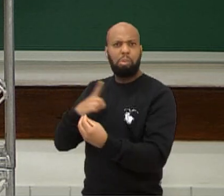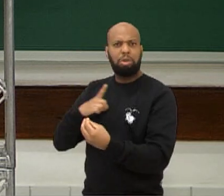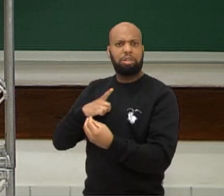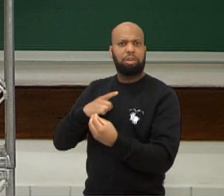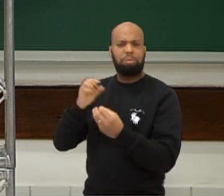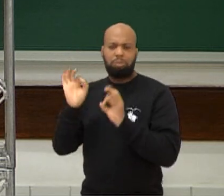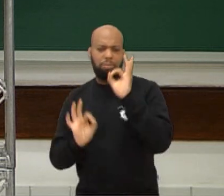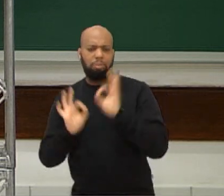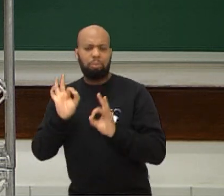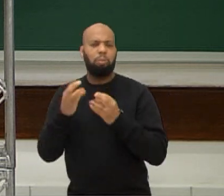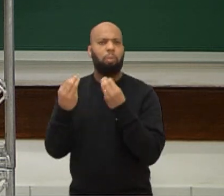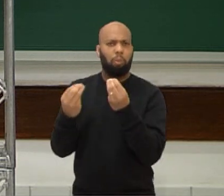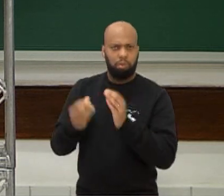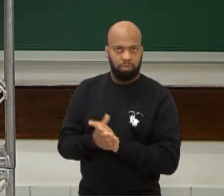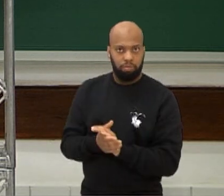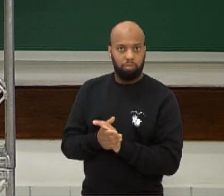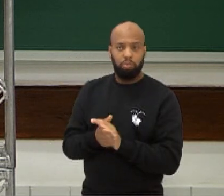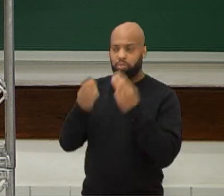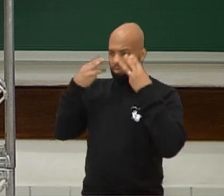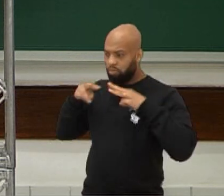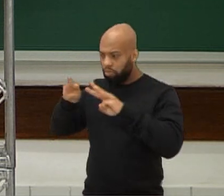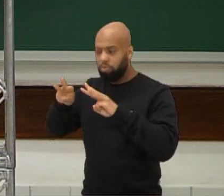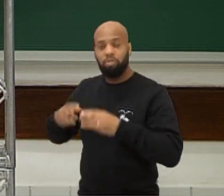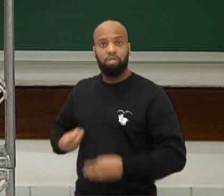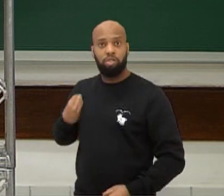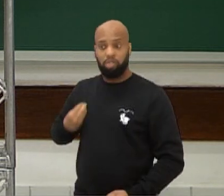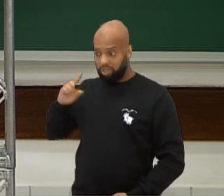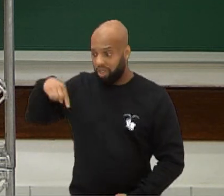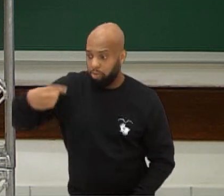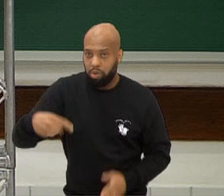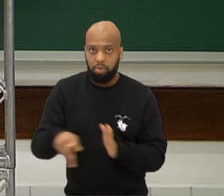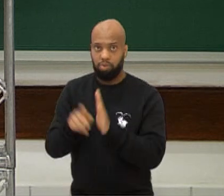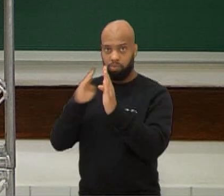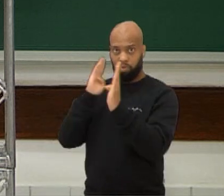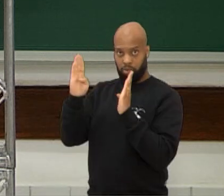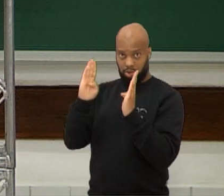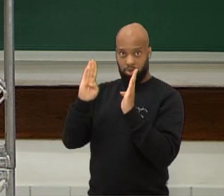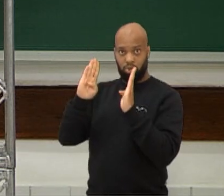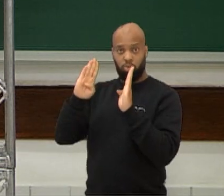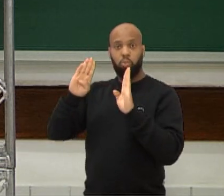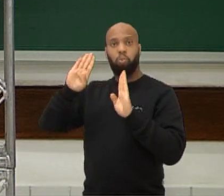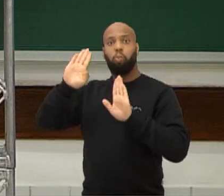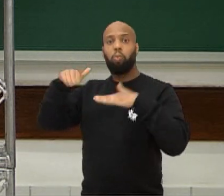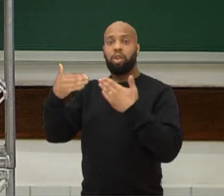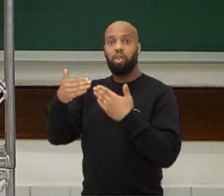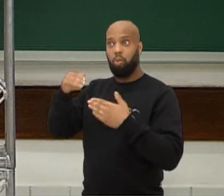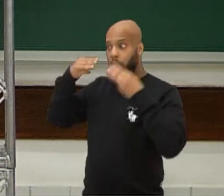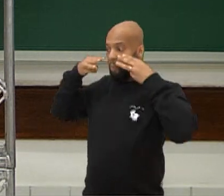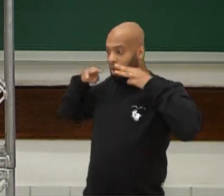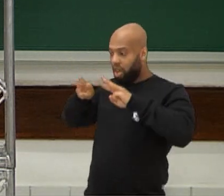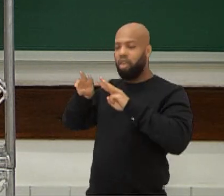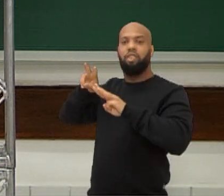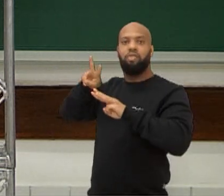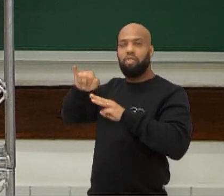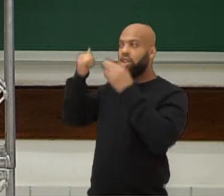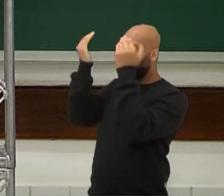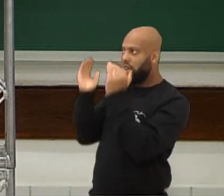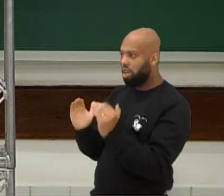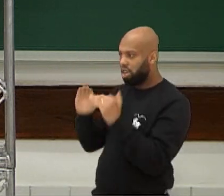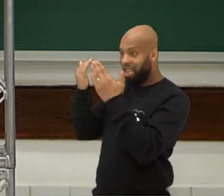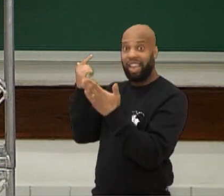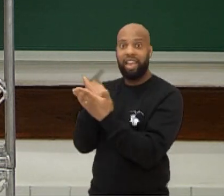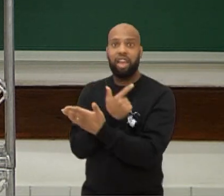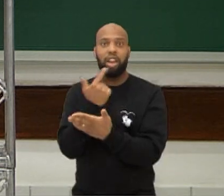davam. E aí, como Maquiavel ele viveu posterior a esse momento, ele vai analisar a obra